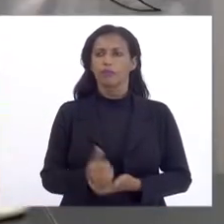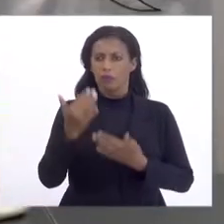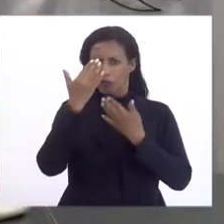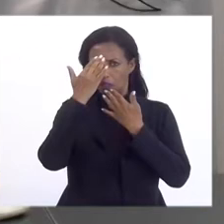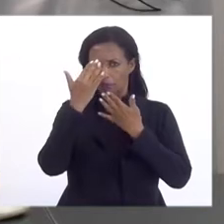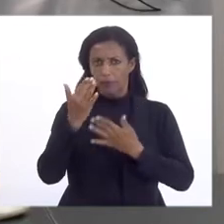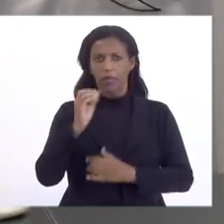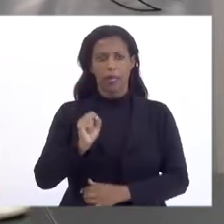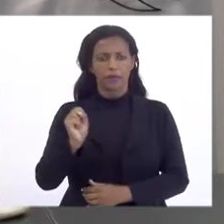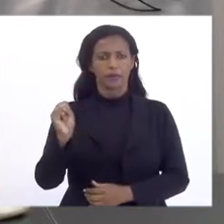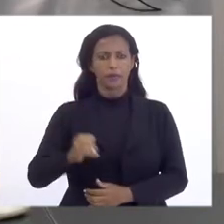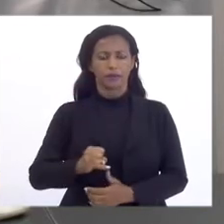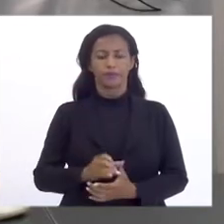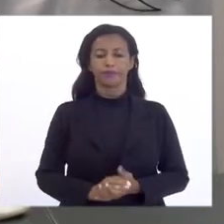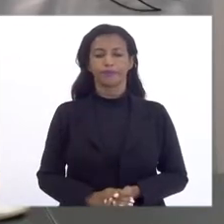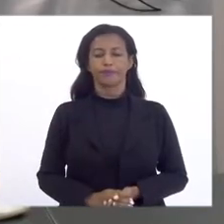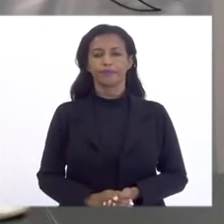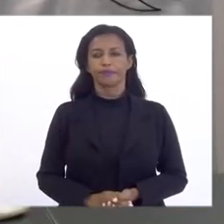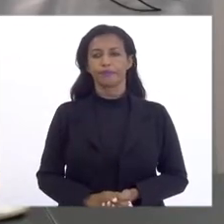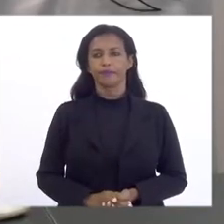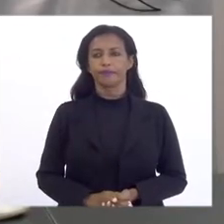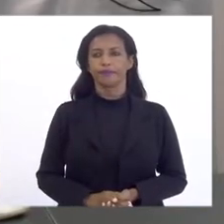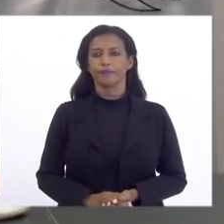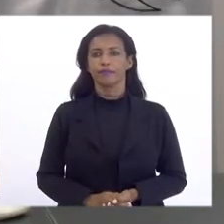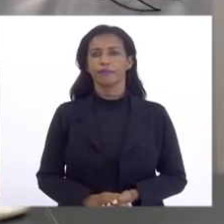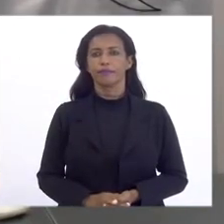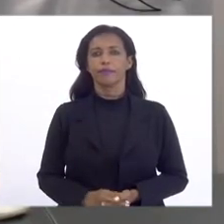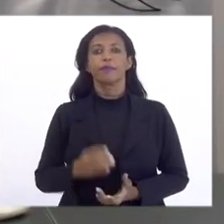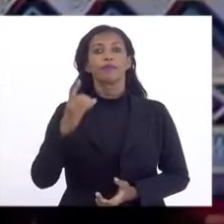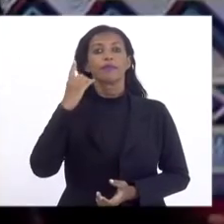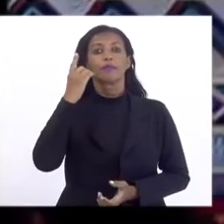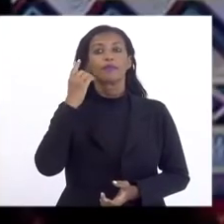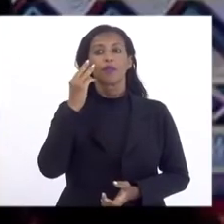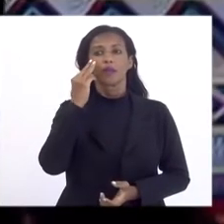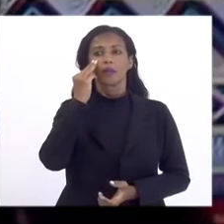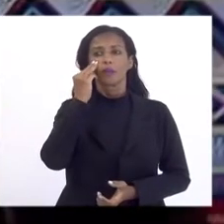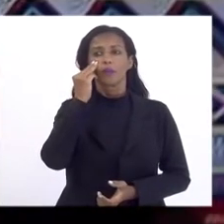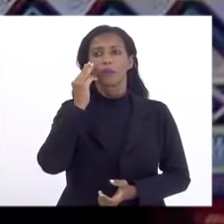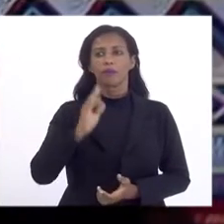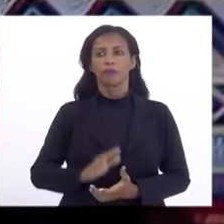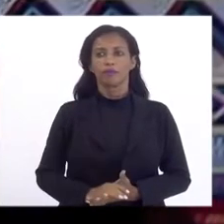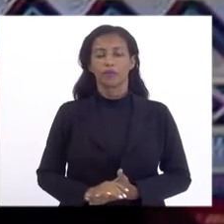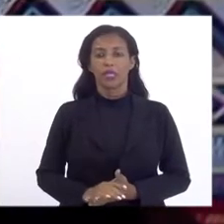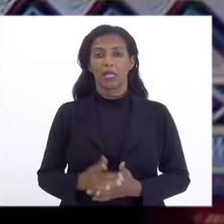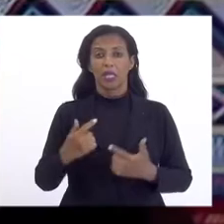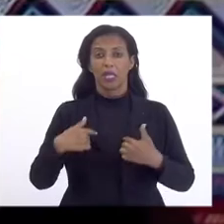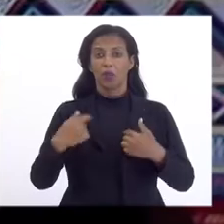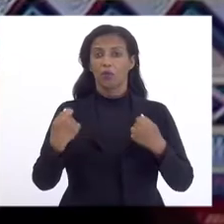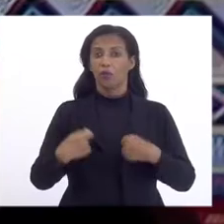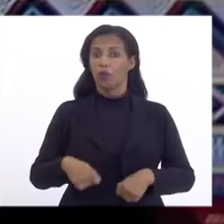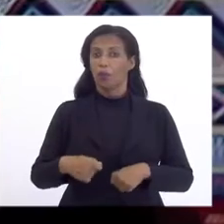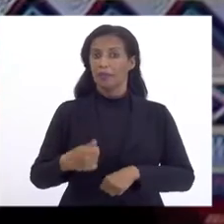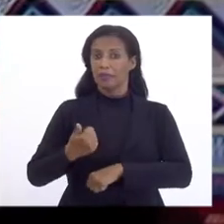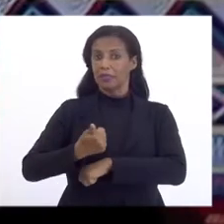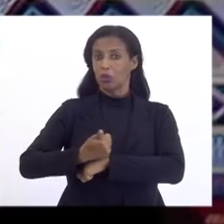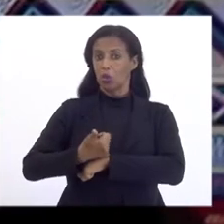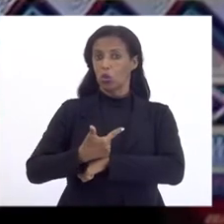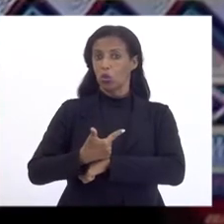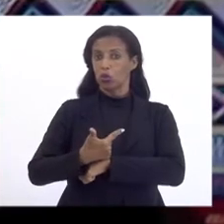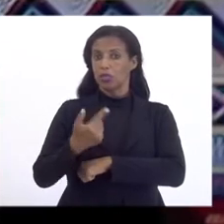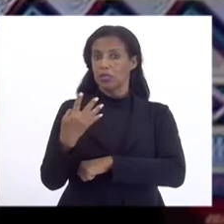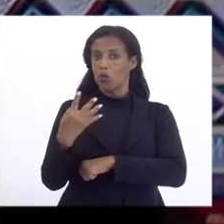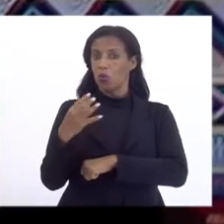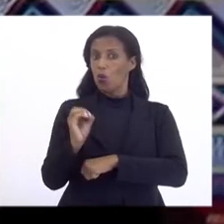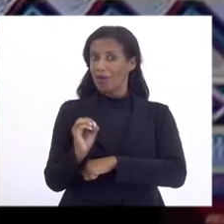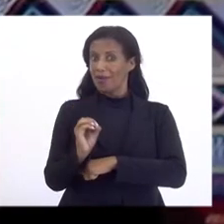deputado. Saudar aqui, presidente. Deputada Mônica. Só uma questão. Eu vou precisar sair às 12h40.